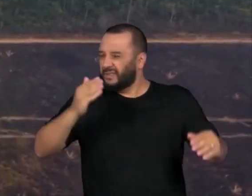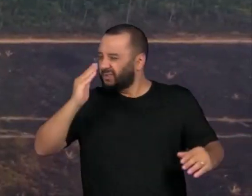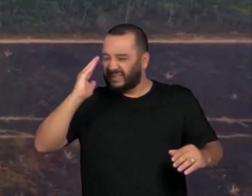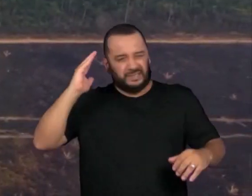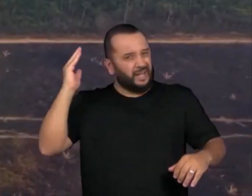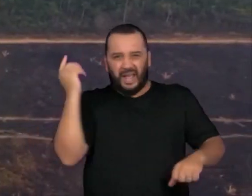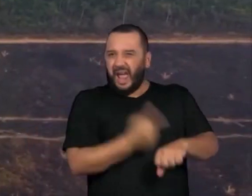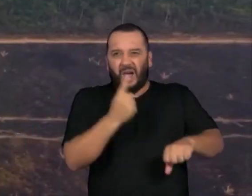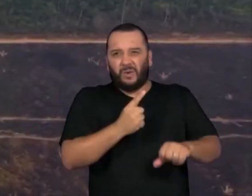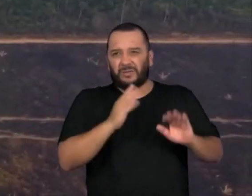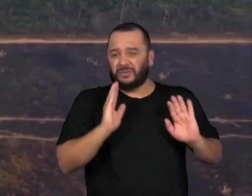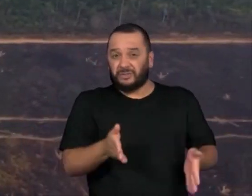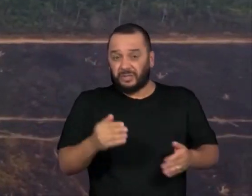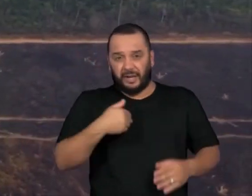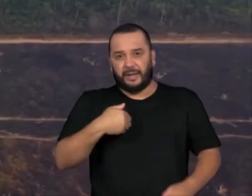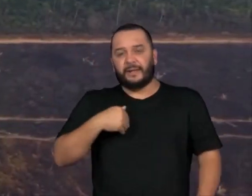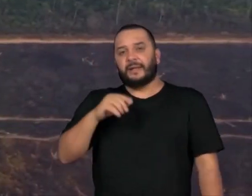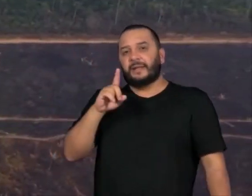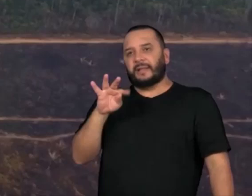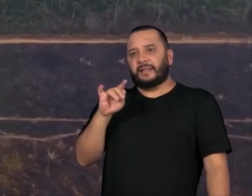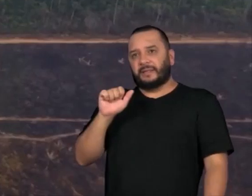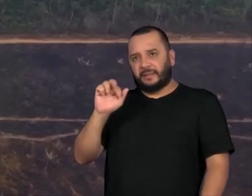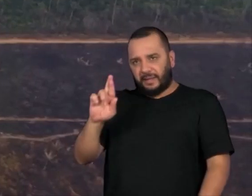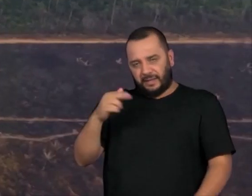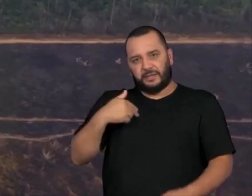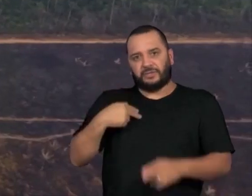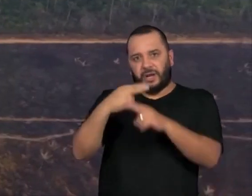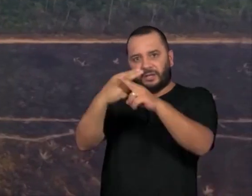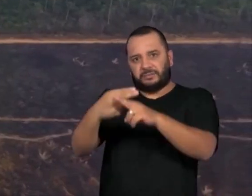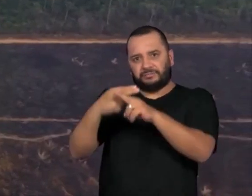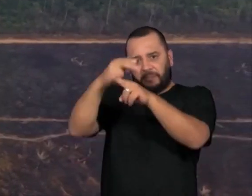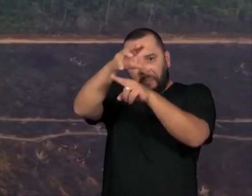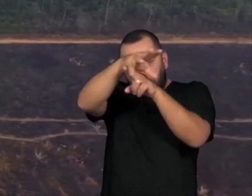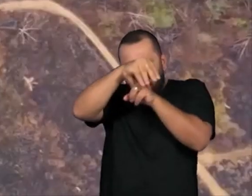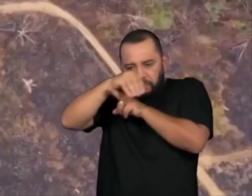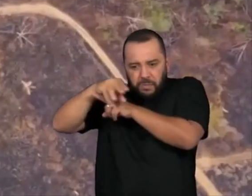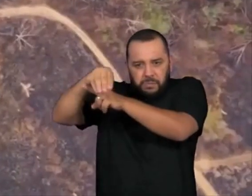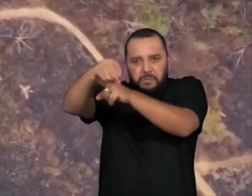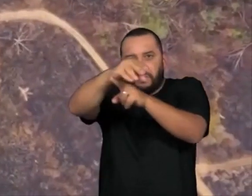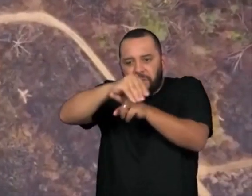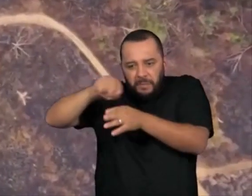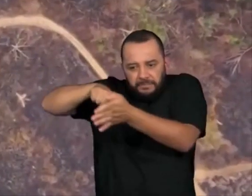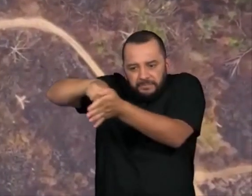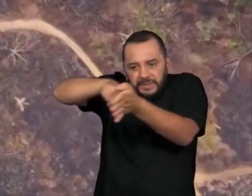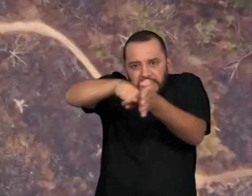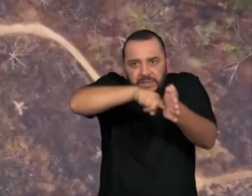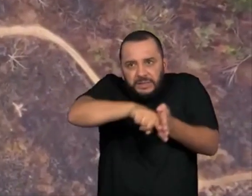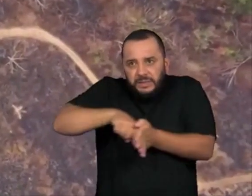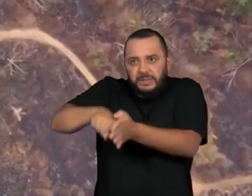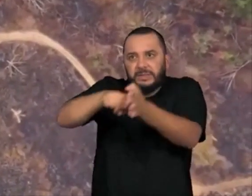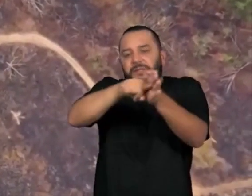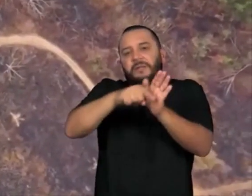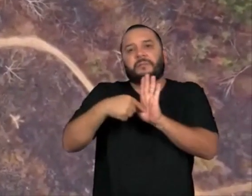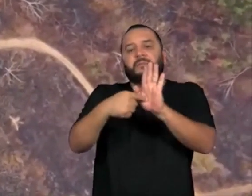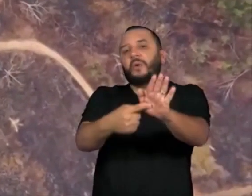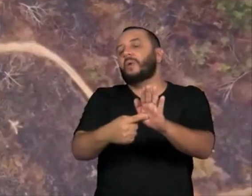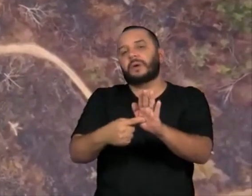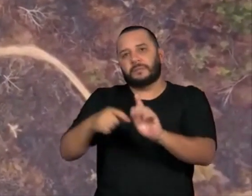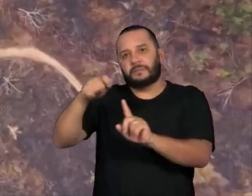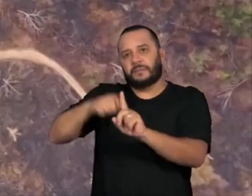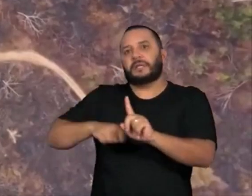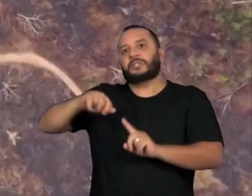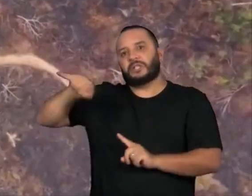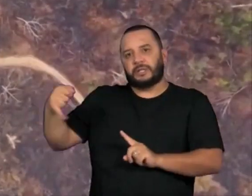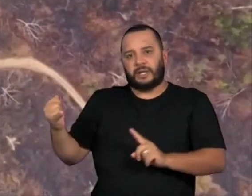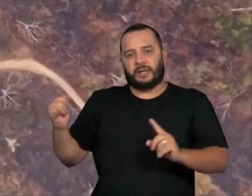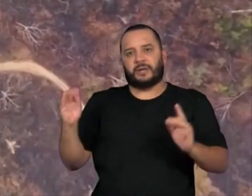de Desmatamentos do INPE, Instituto Nacional de Pesquisas Espaciais, revelam que de janeiro a outubro